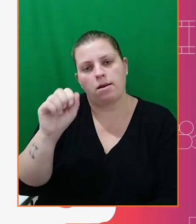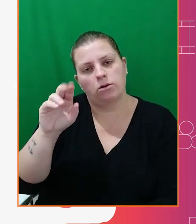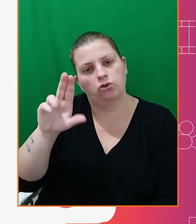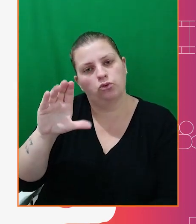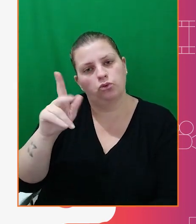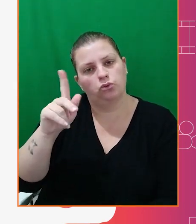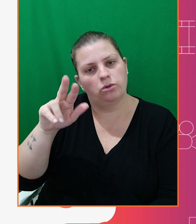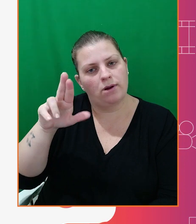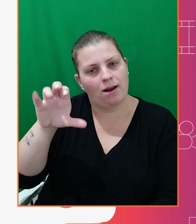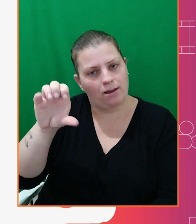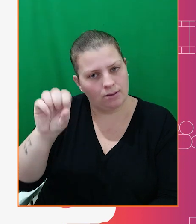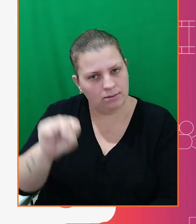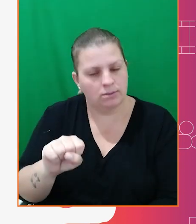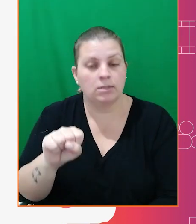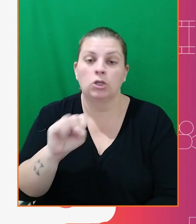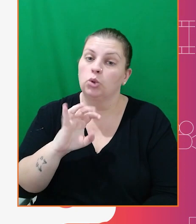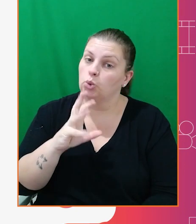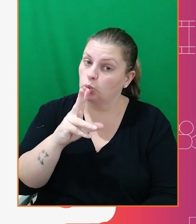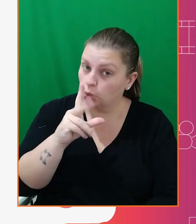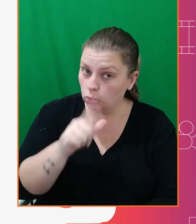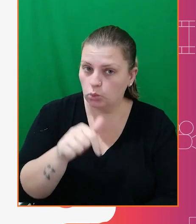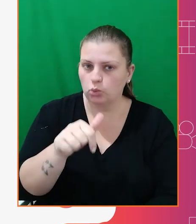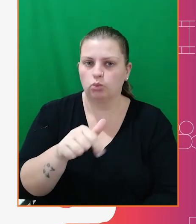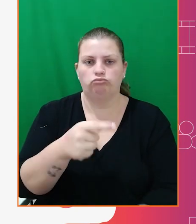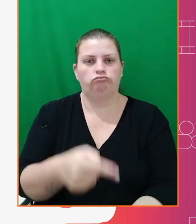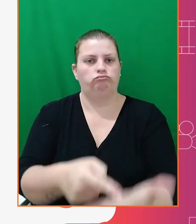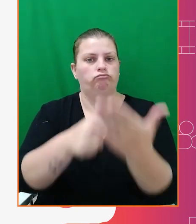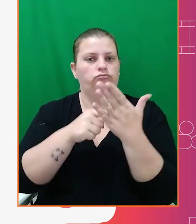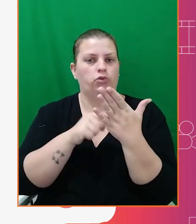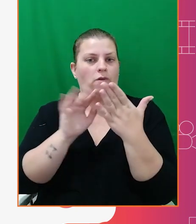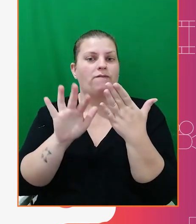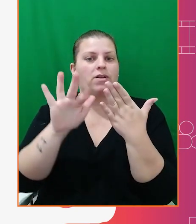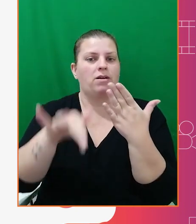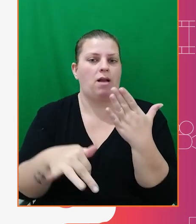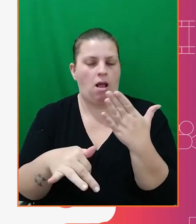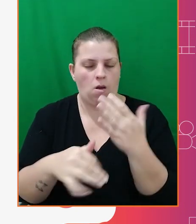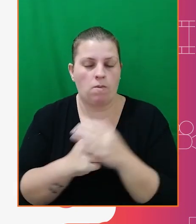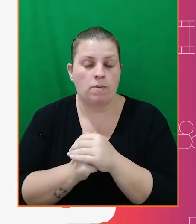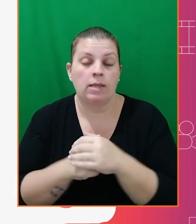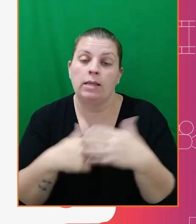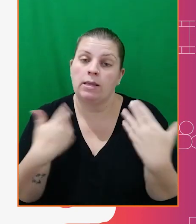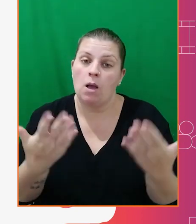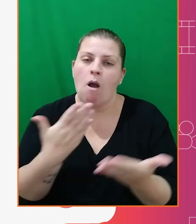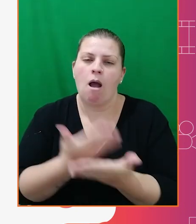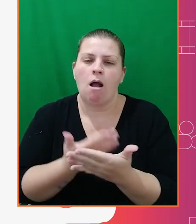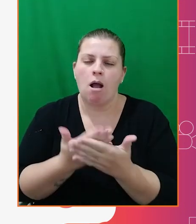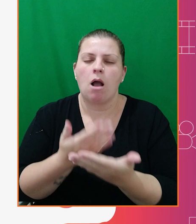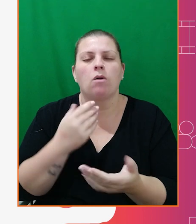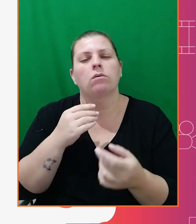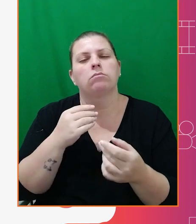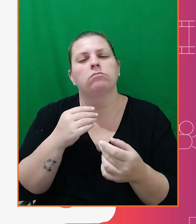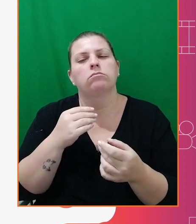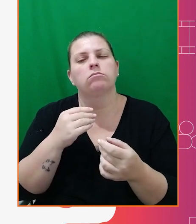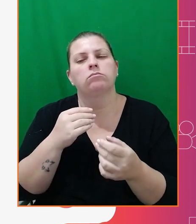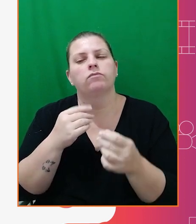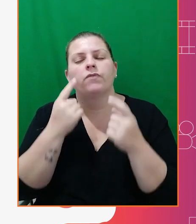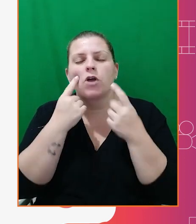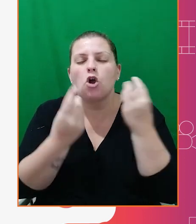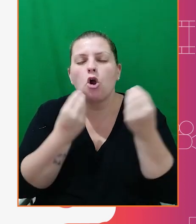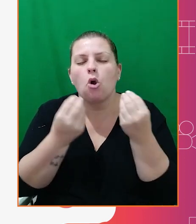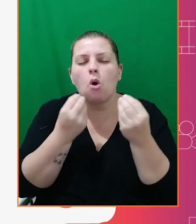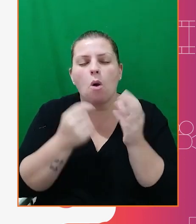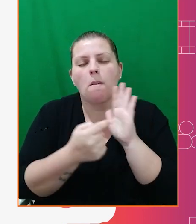no resultado que nós vamos ter. Para facilitar, nessa aula vamos estudar a representação de algumas